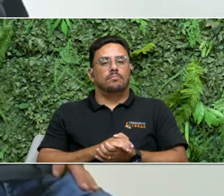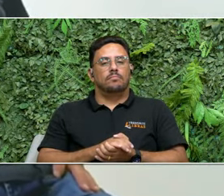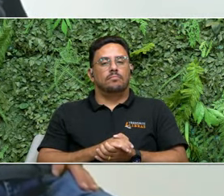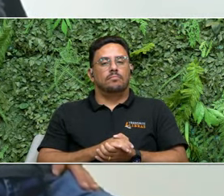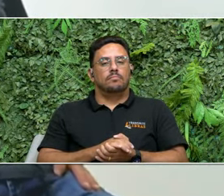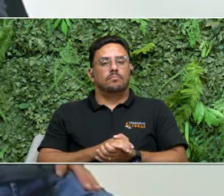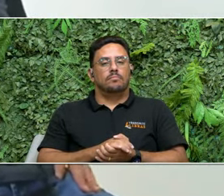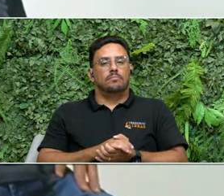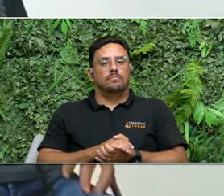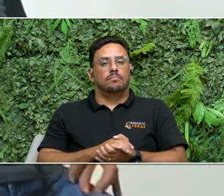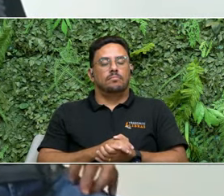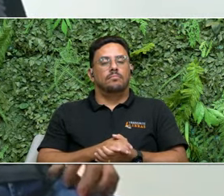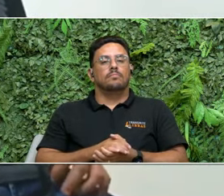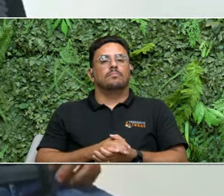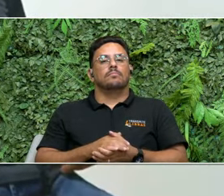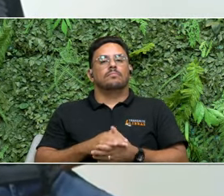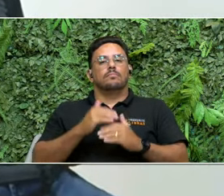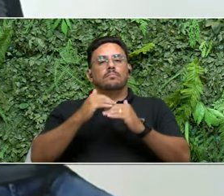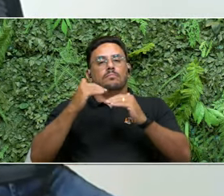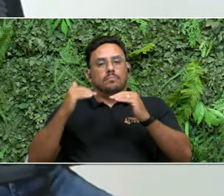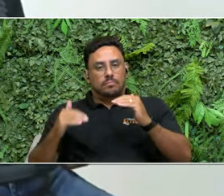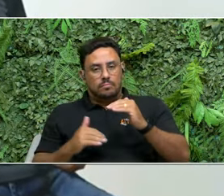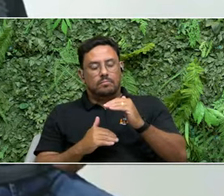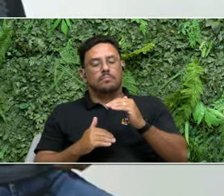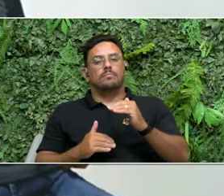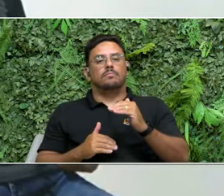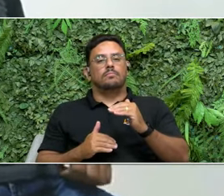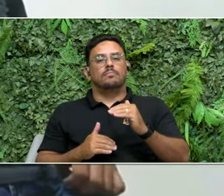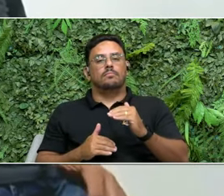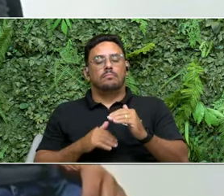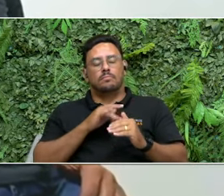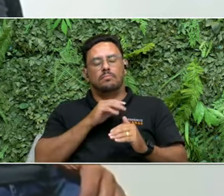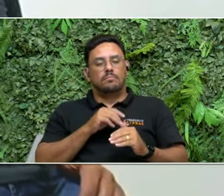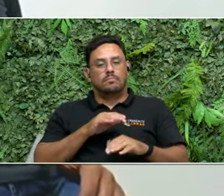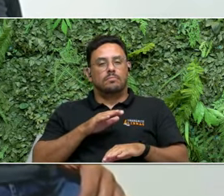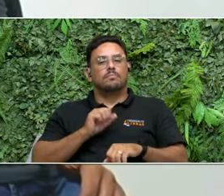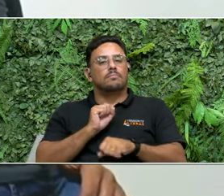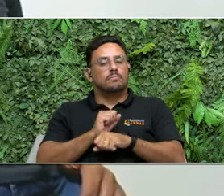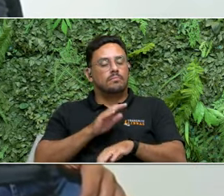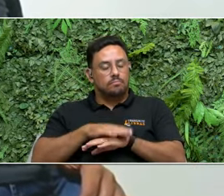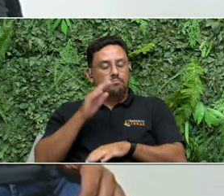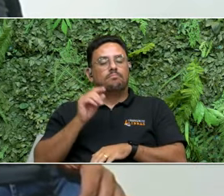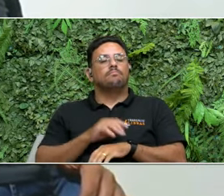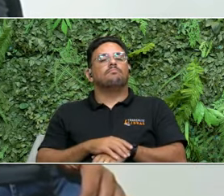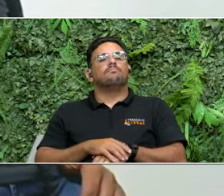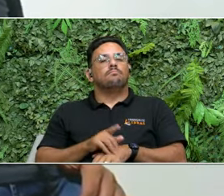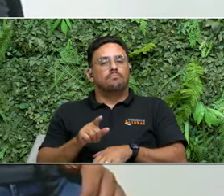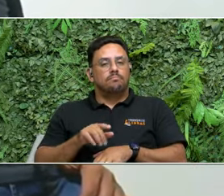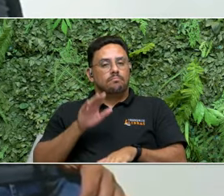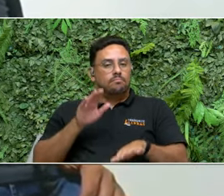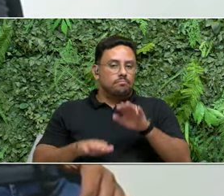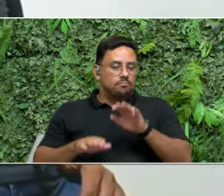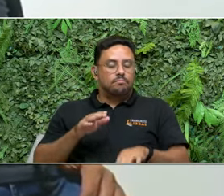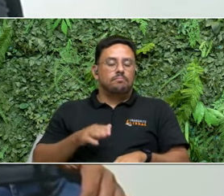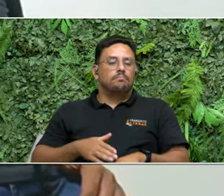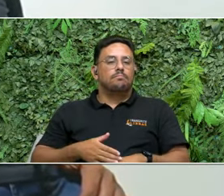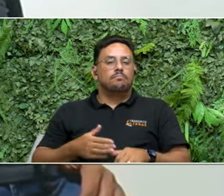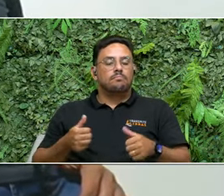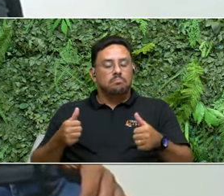rero um jogo abaixo do Lucas romo viu se Bob esperava mais delez tenha sido a